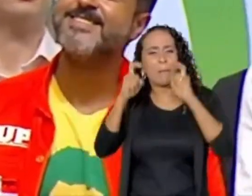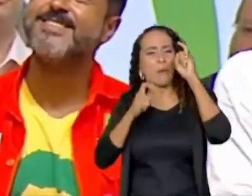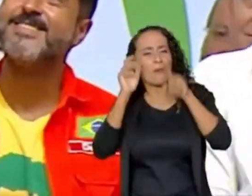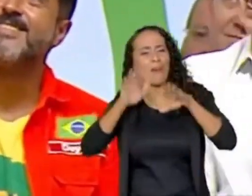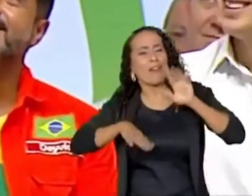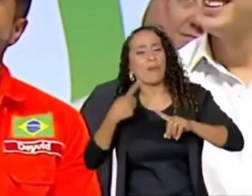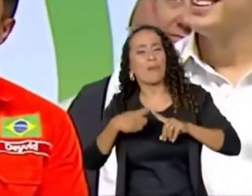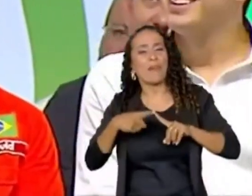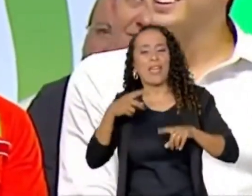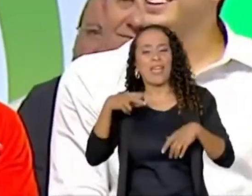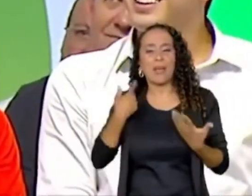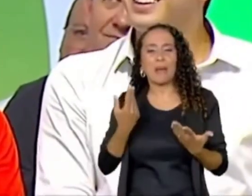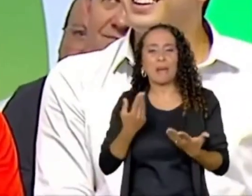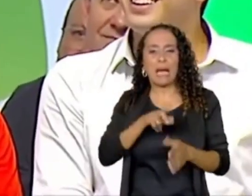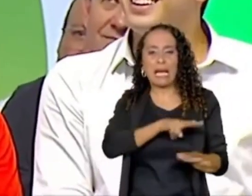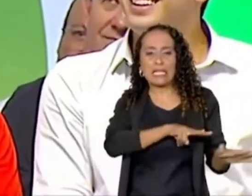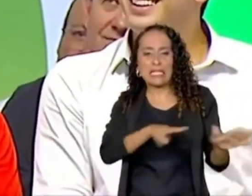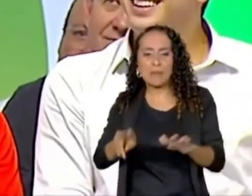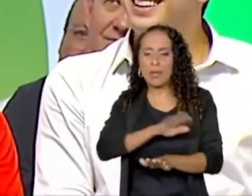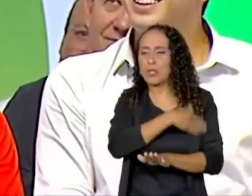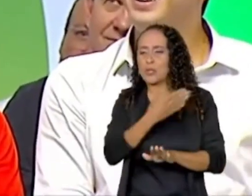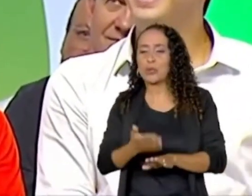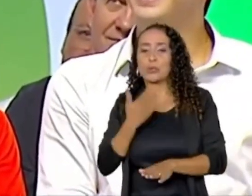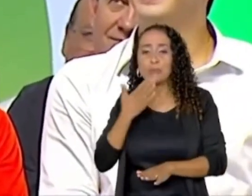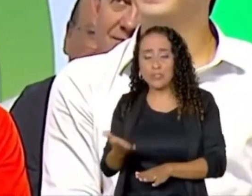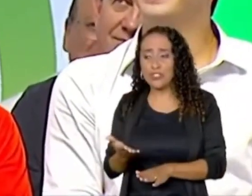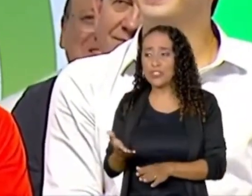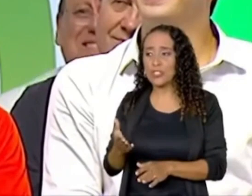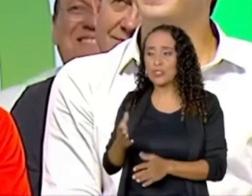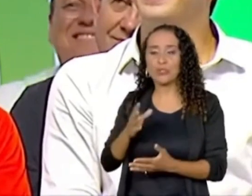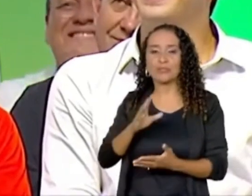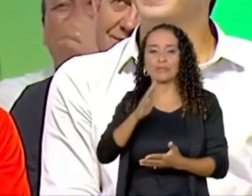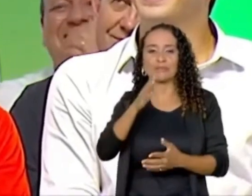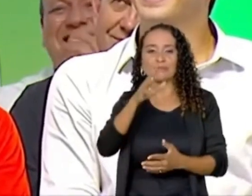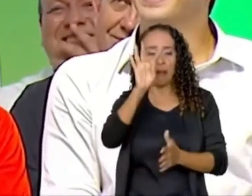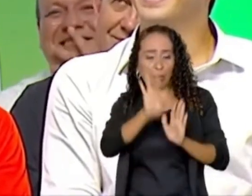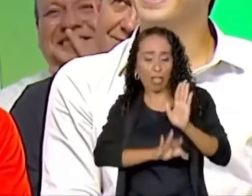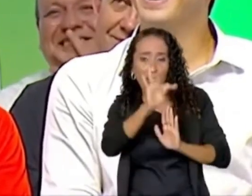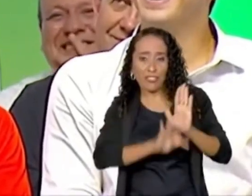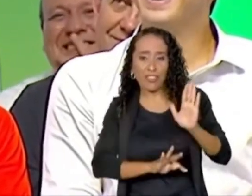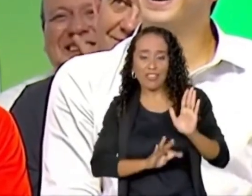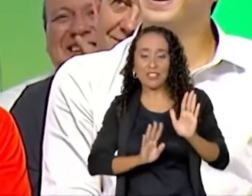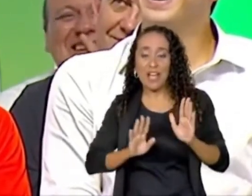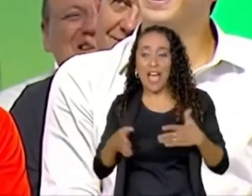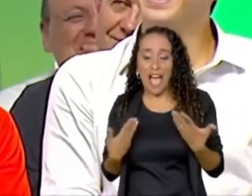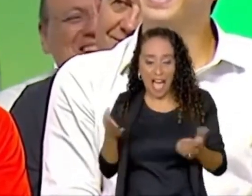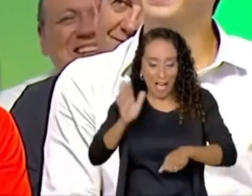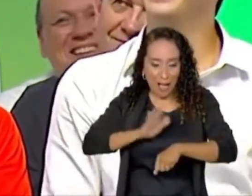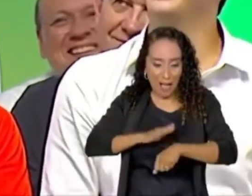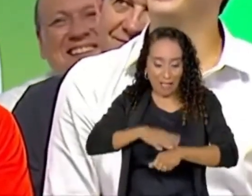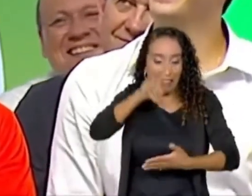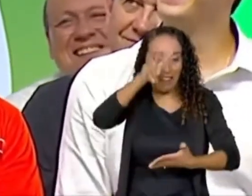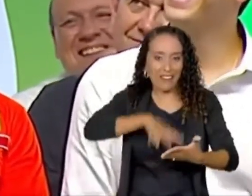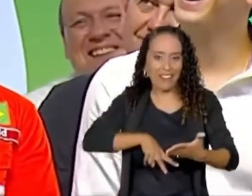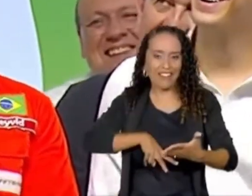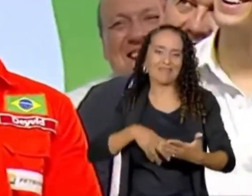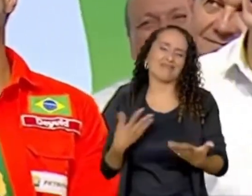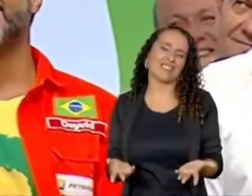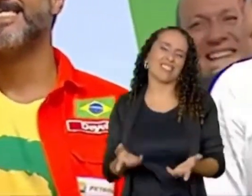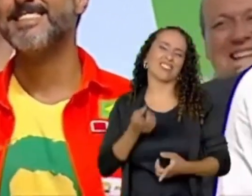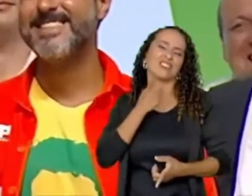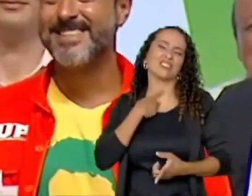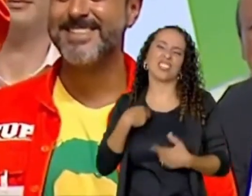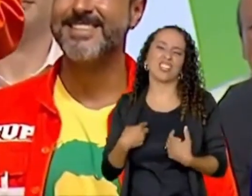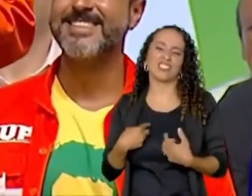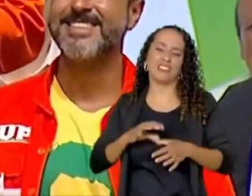porque eu passo a semana inteira pedindo discurso, e quando eu chego na hora de ler o discurso, me dá vontade de